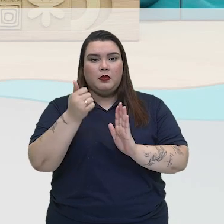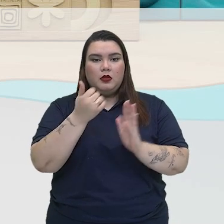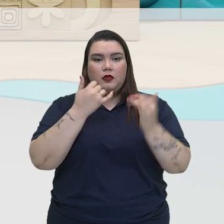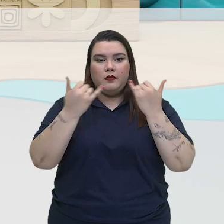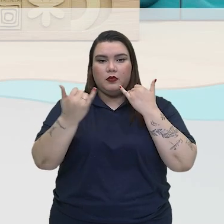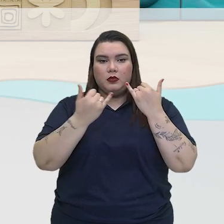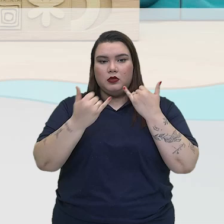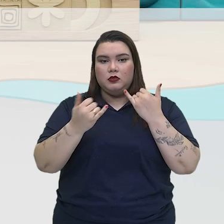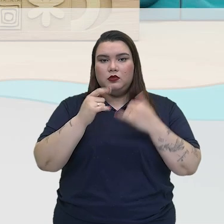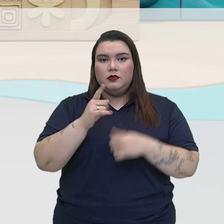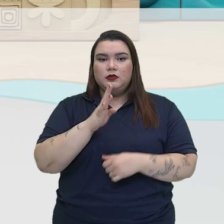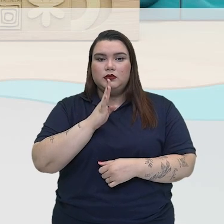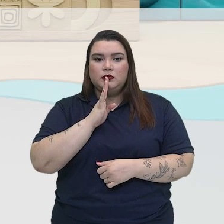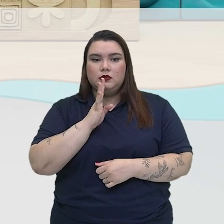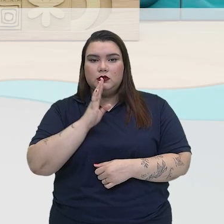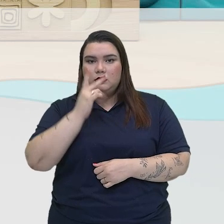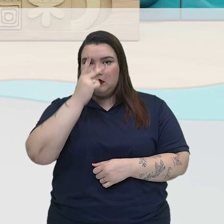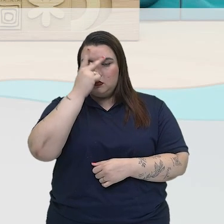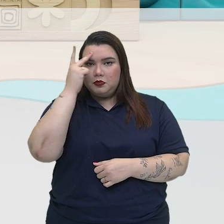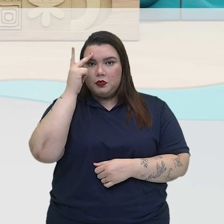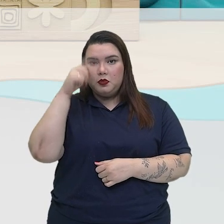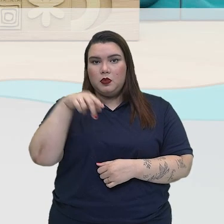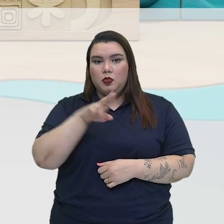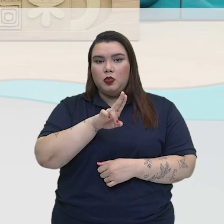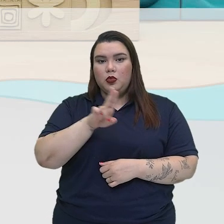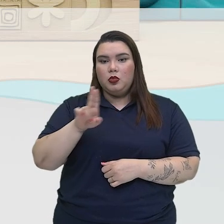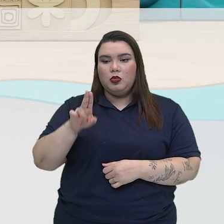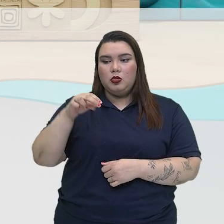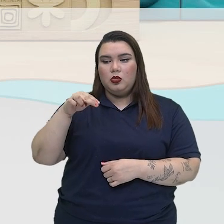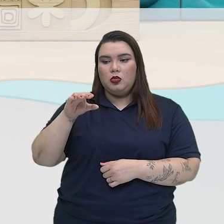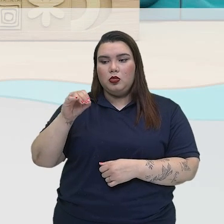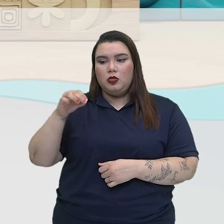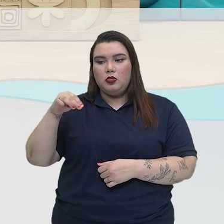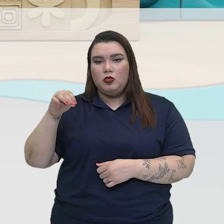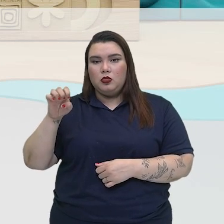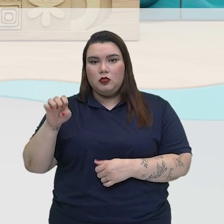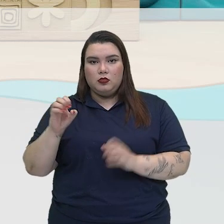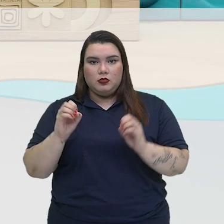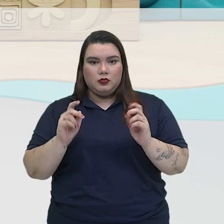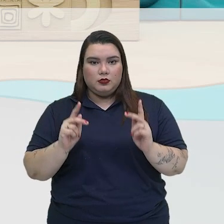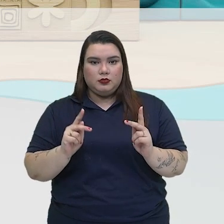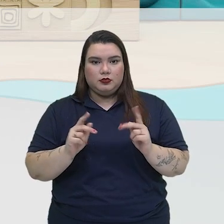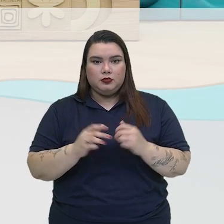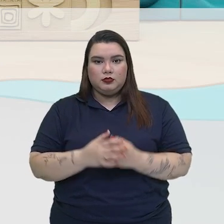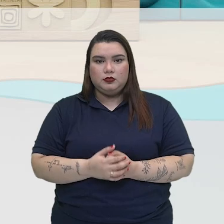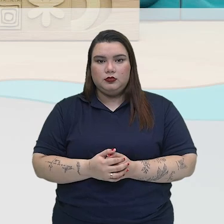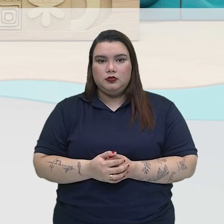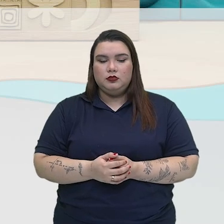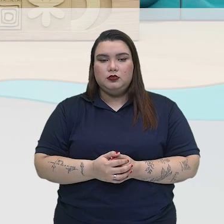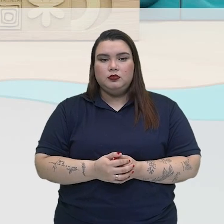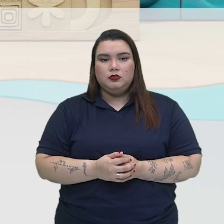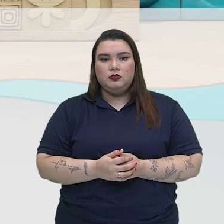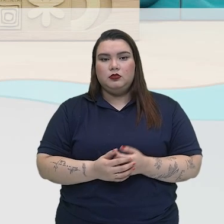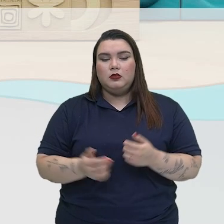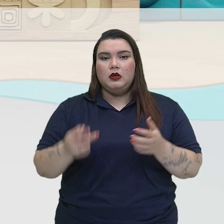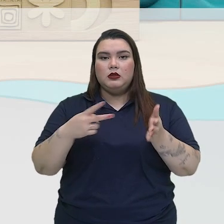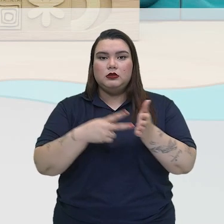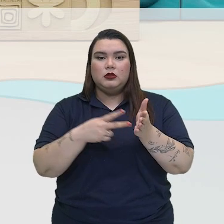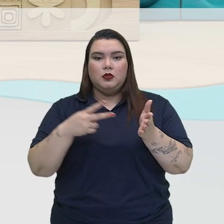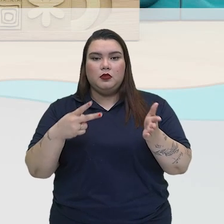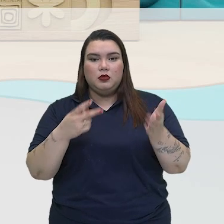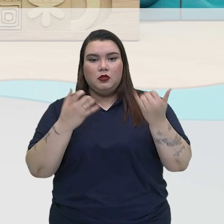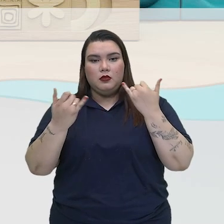tem da pessoa quando você conhece, que é o nome. Name, name, ok? The second one,